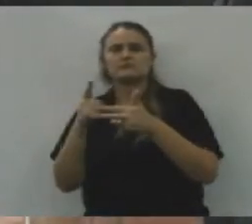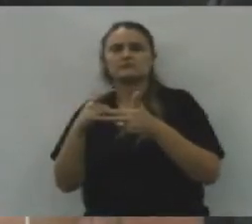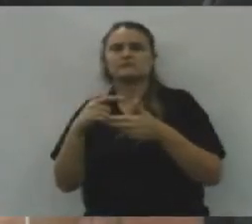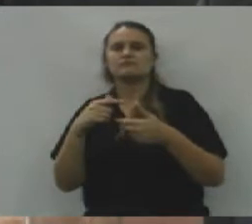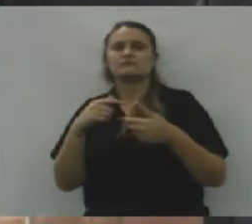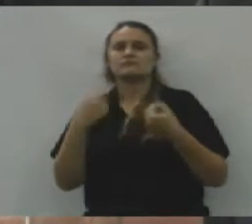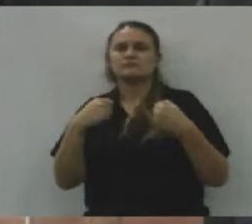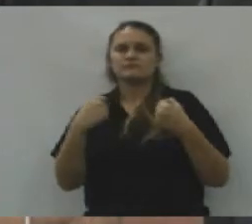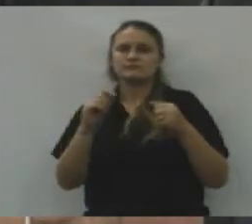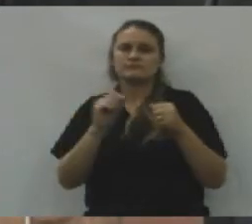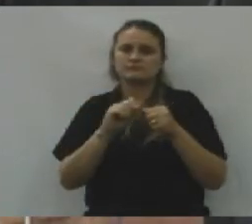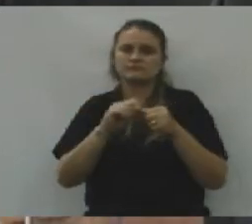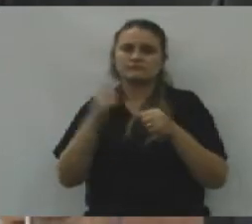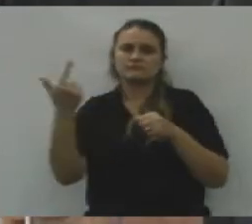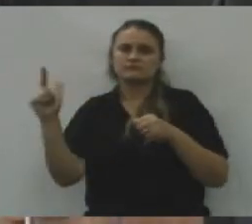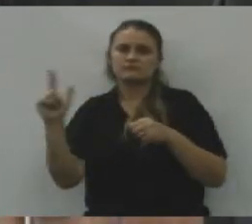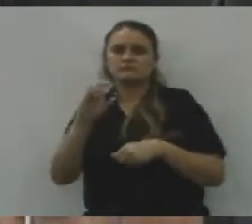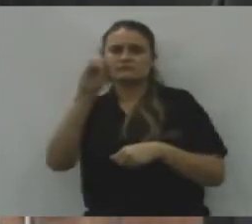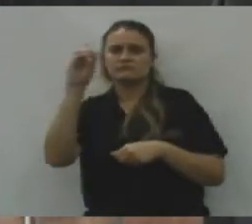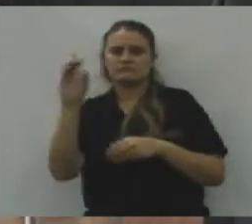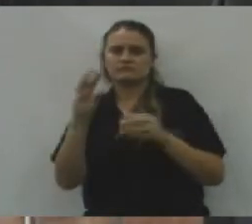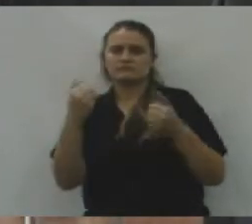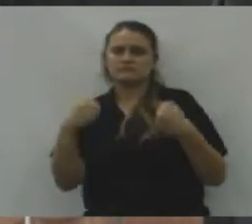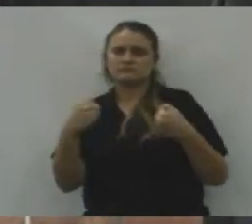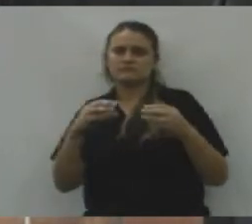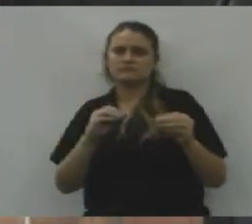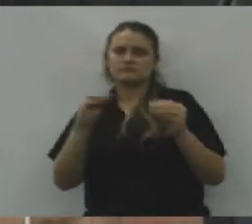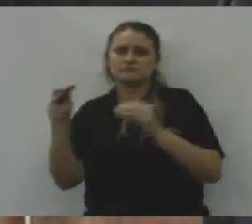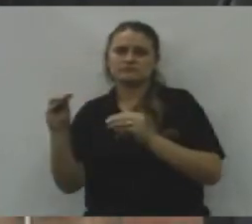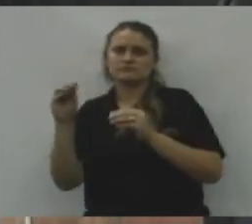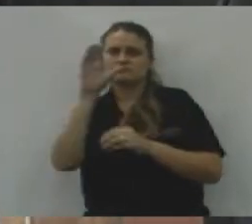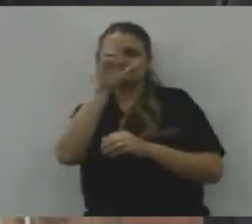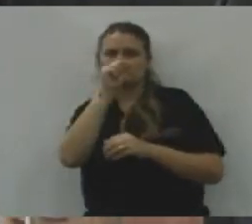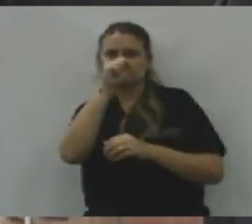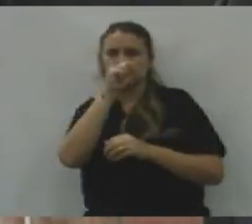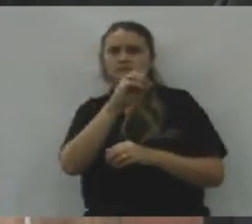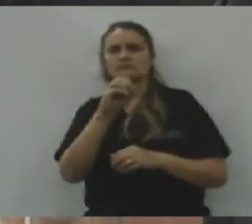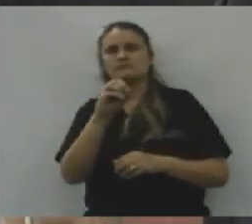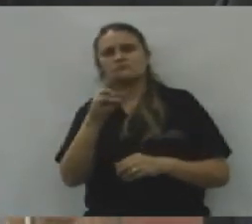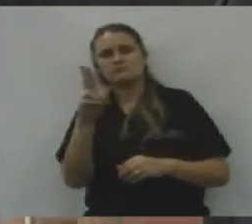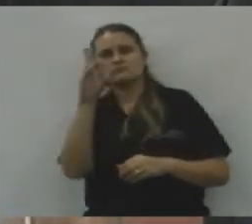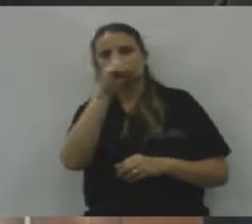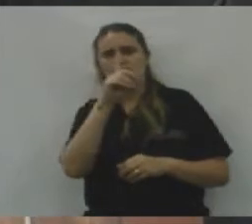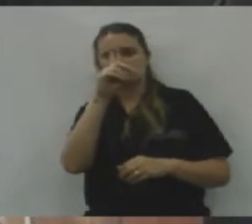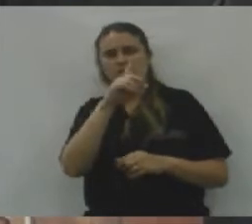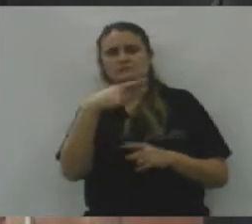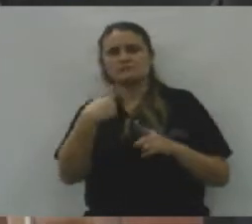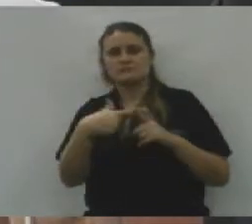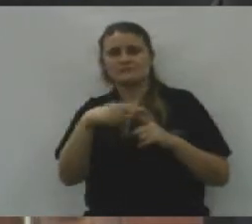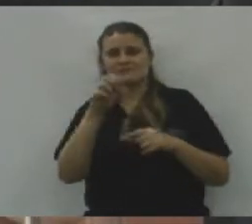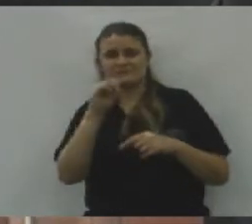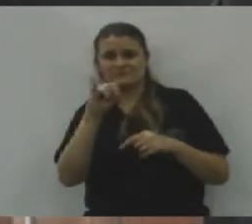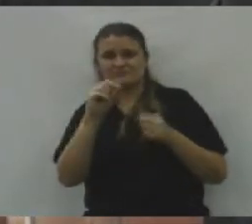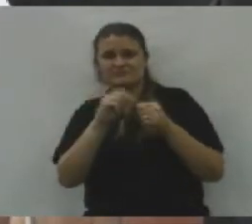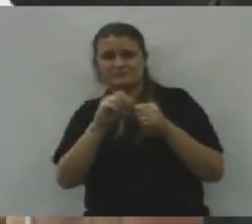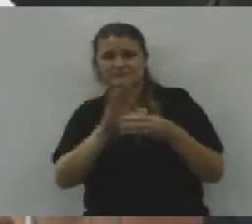que seja feito em outra data, pode ser no sábado, no domingo, porque se fizer à